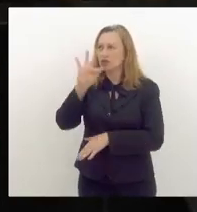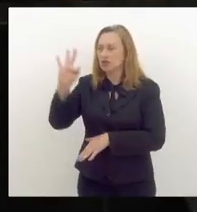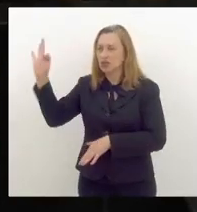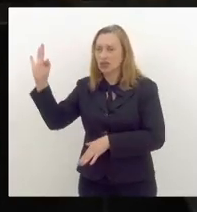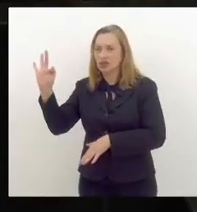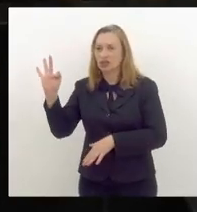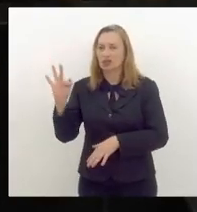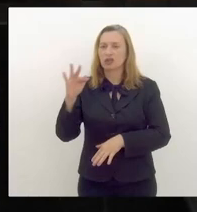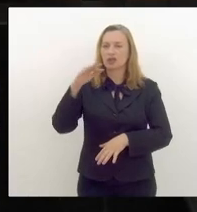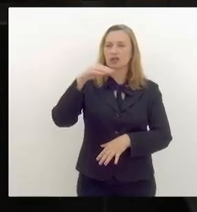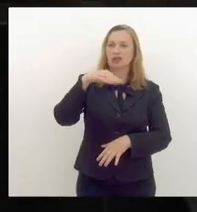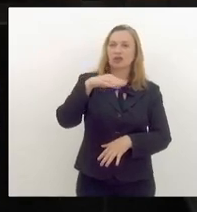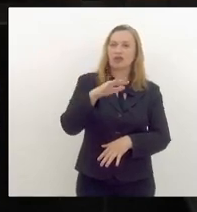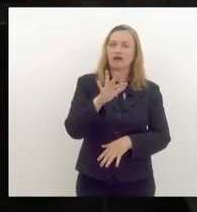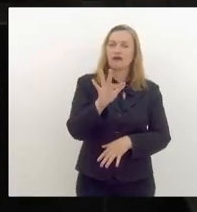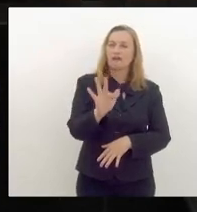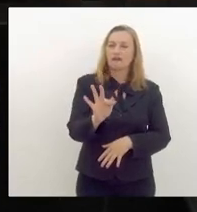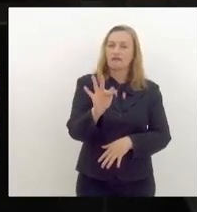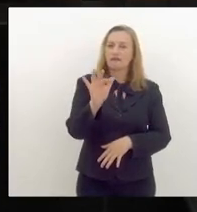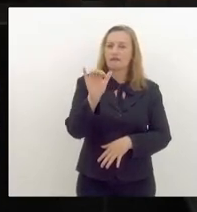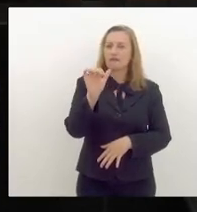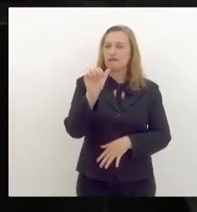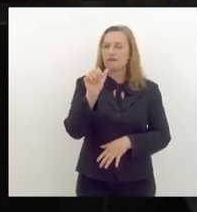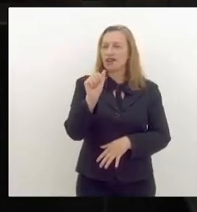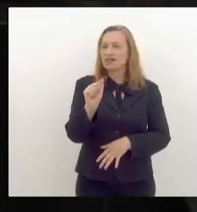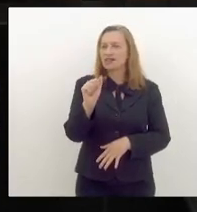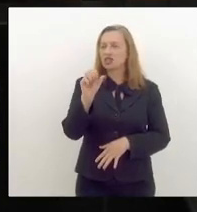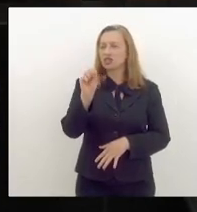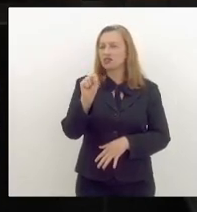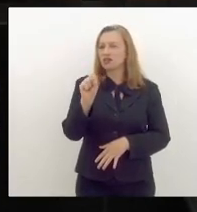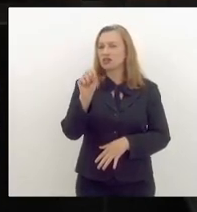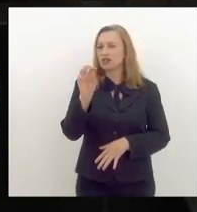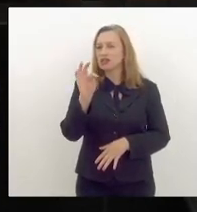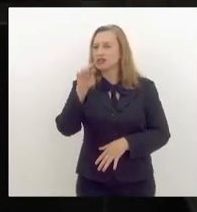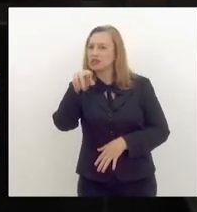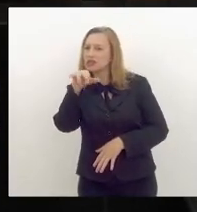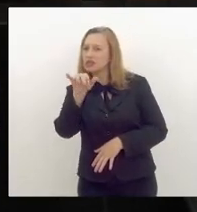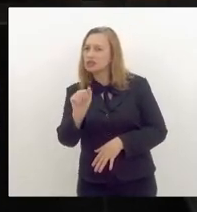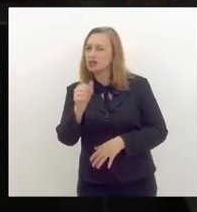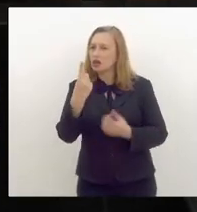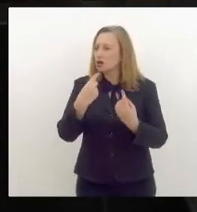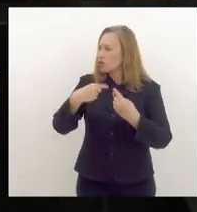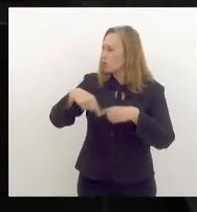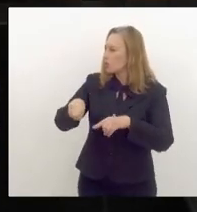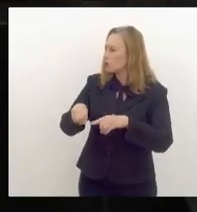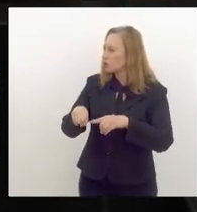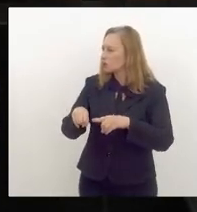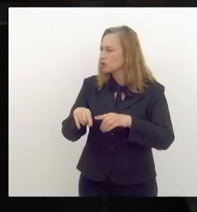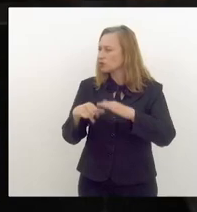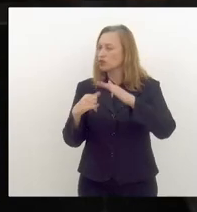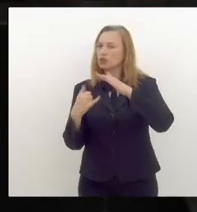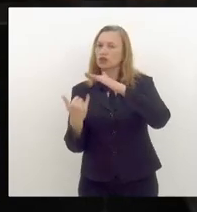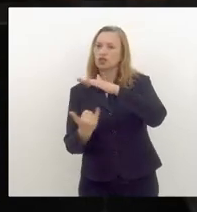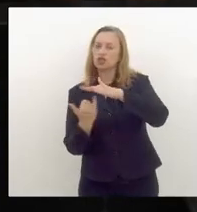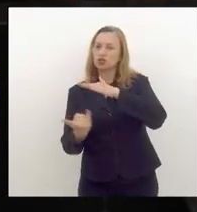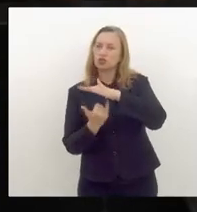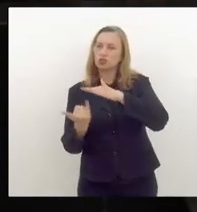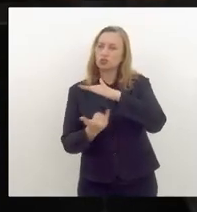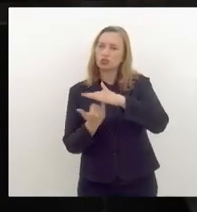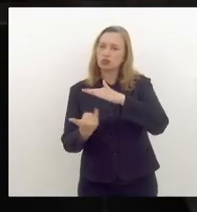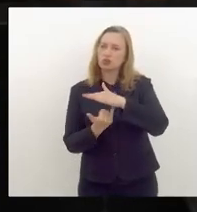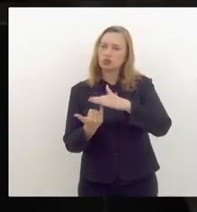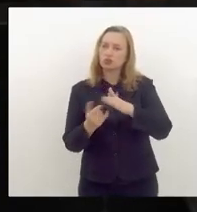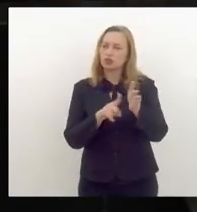de Matriz fascista os ataques contra a ciência contra a Universidade quanto os institutos de pesquisa contra as comunidades científicas